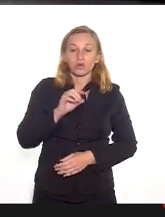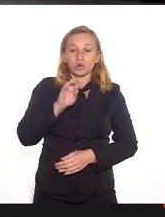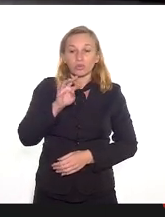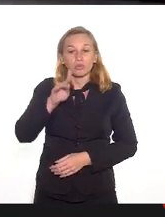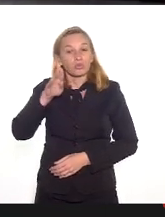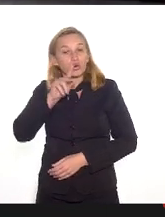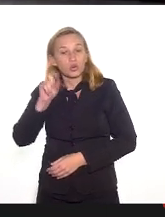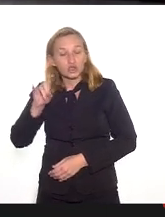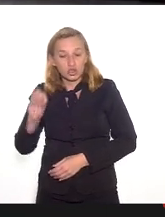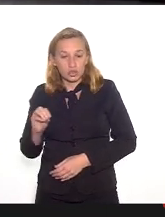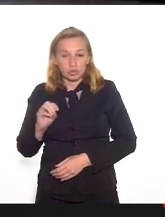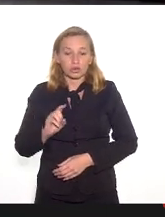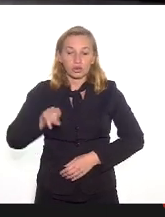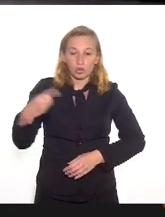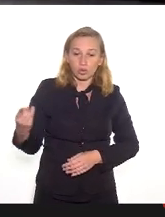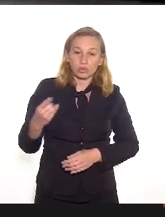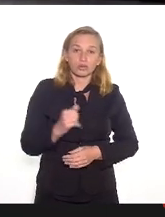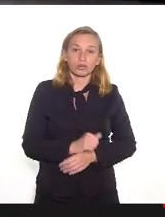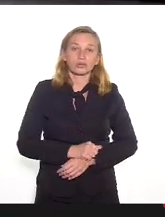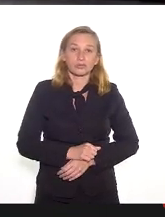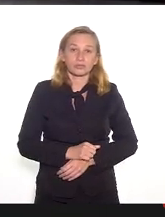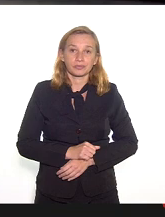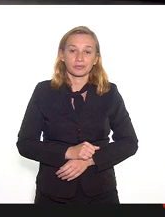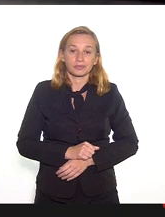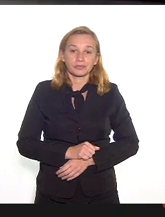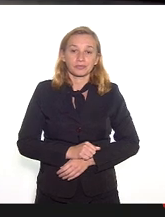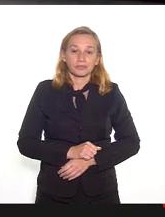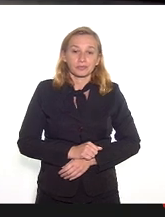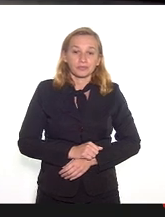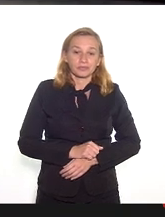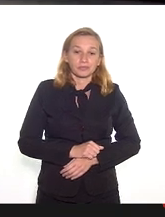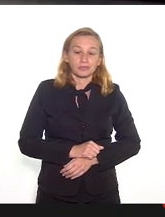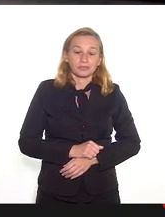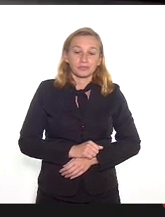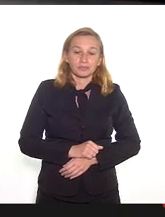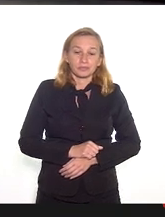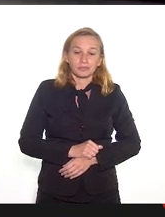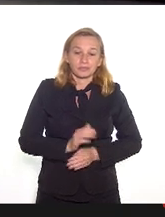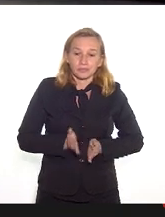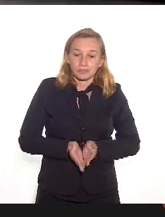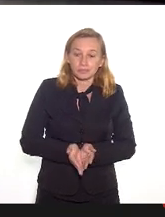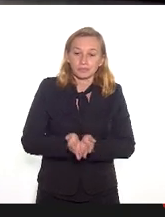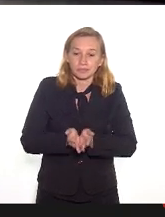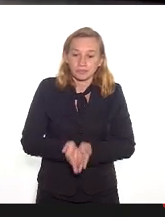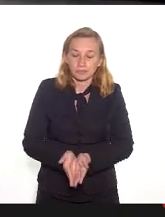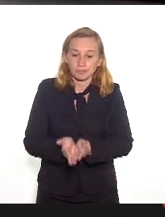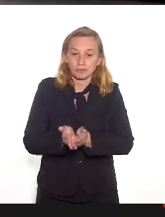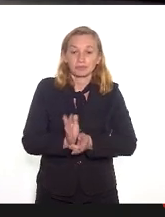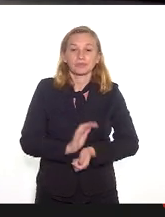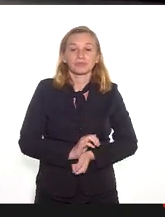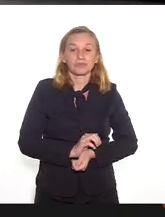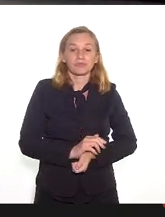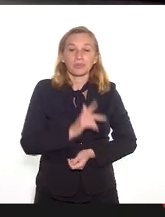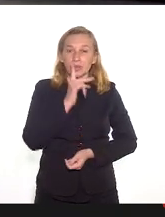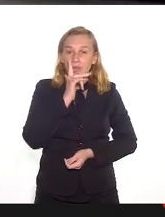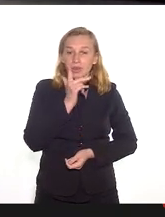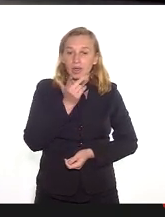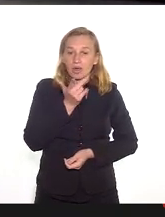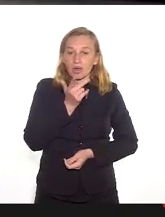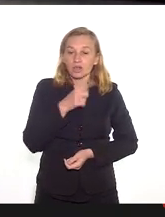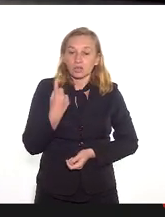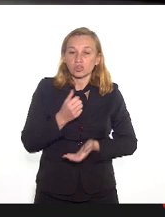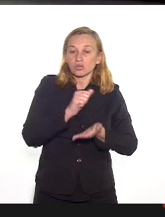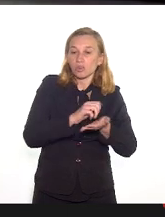questão, principalmente, que engatinha e nunca, né, parece que é um avião na cabeceira da pista, né, essa questão de a gente ter uma